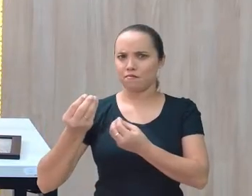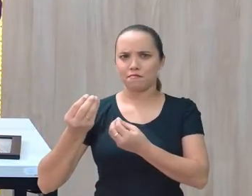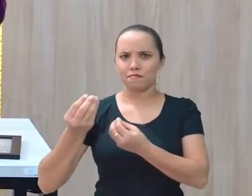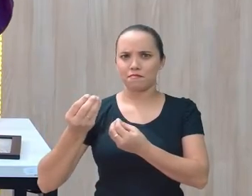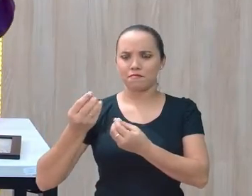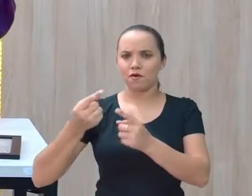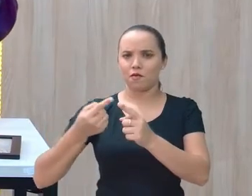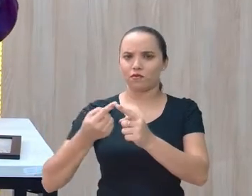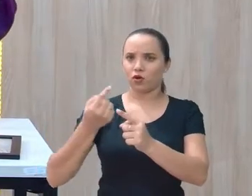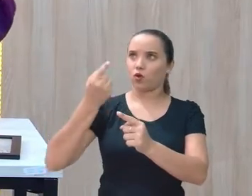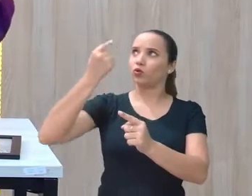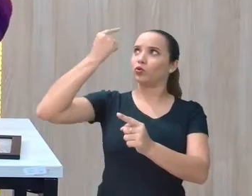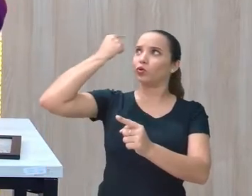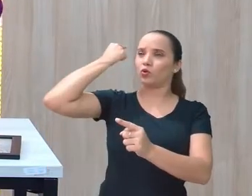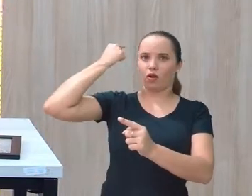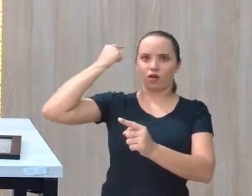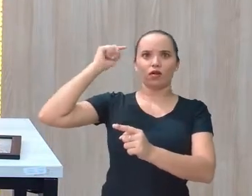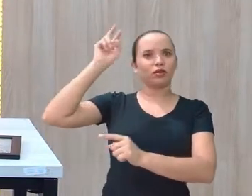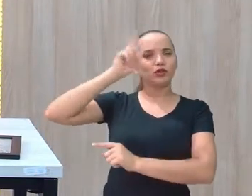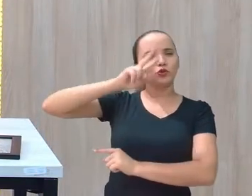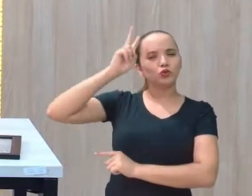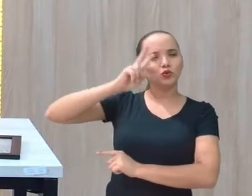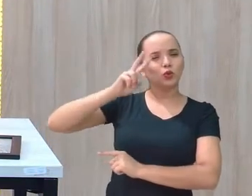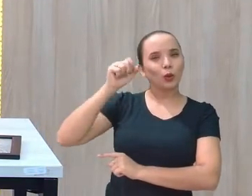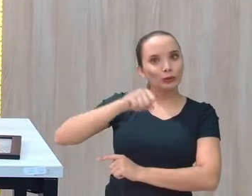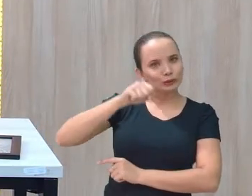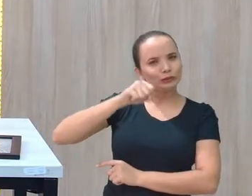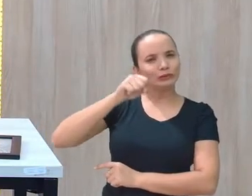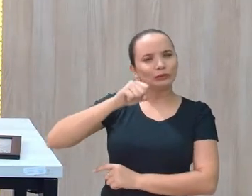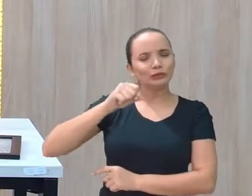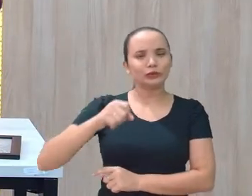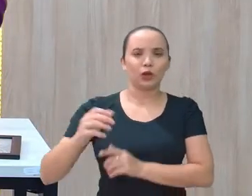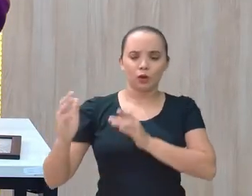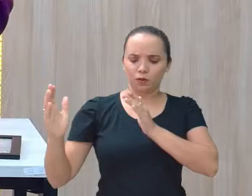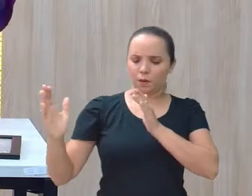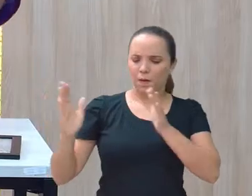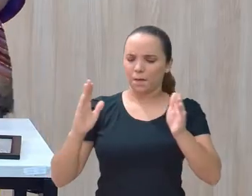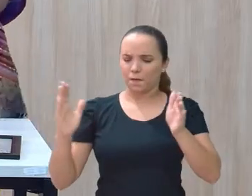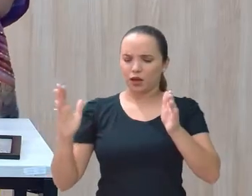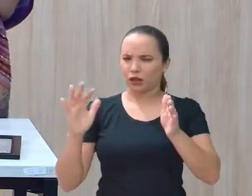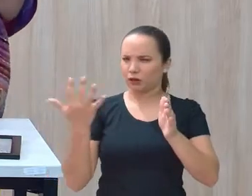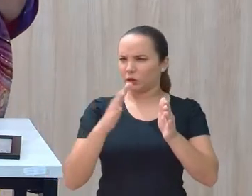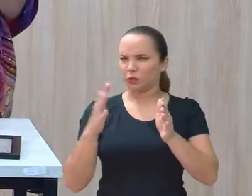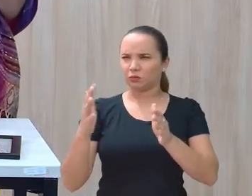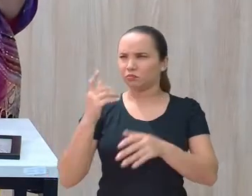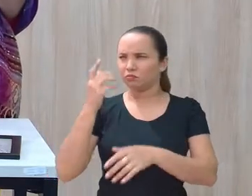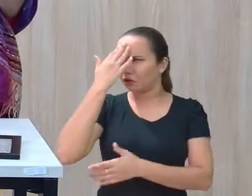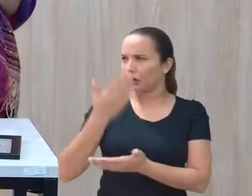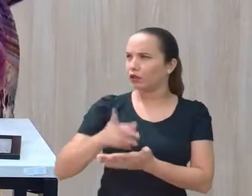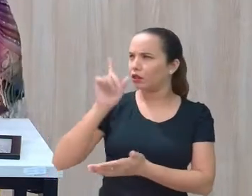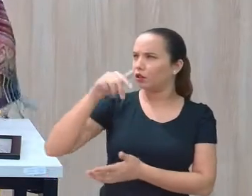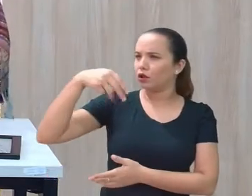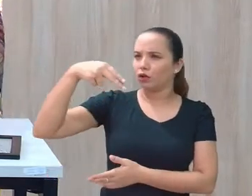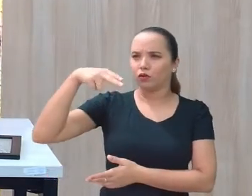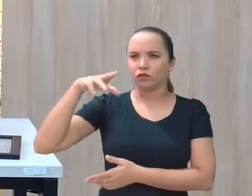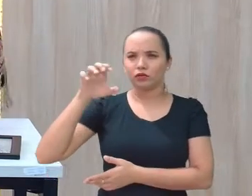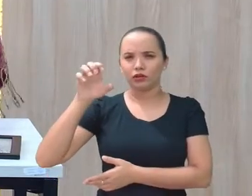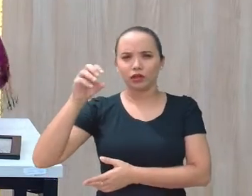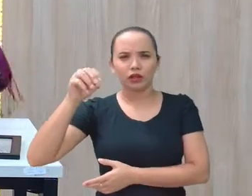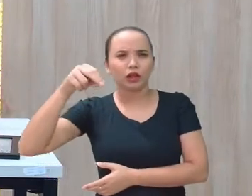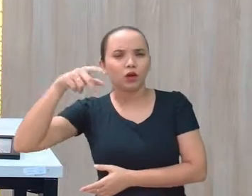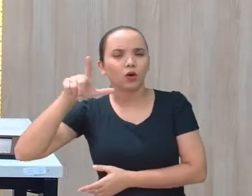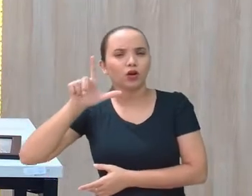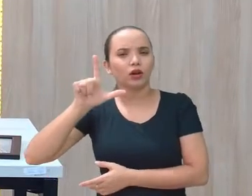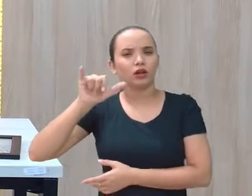ao passado. Sim. Lá no período, acho que neolítico, se não estou